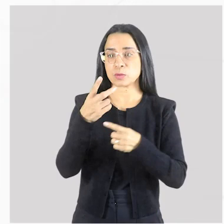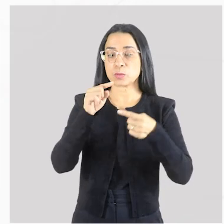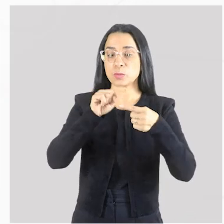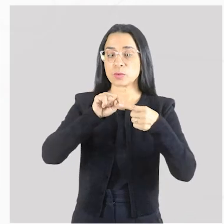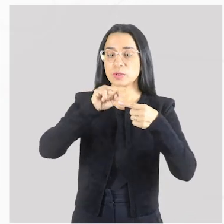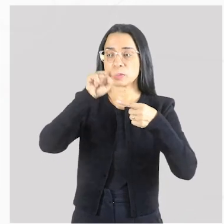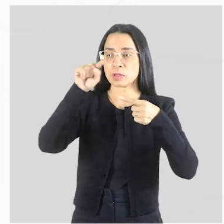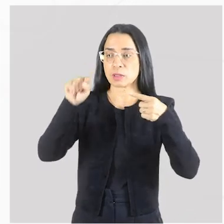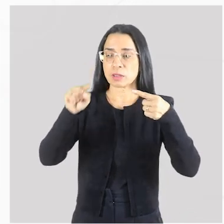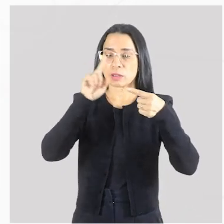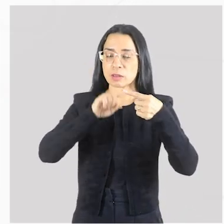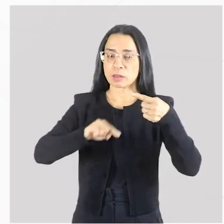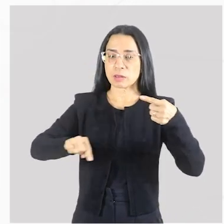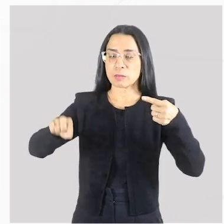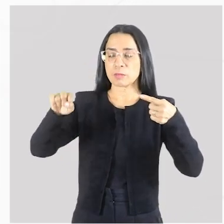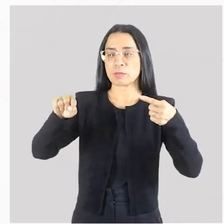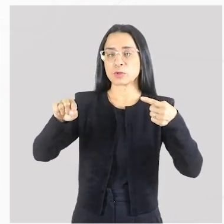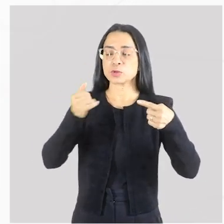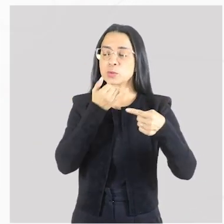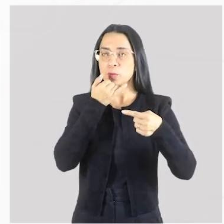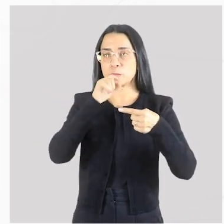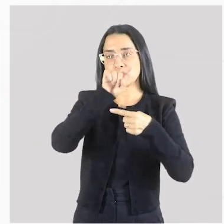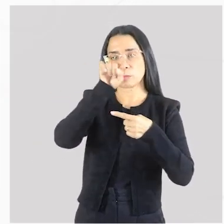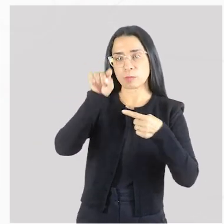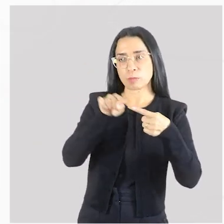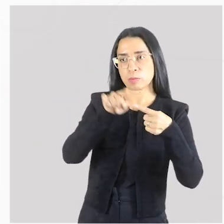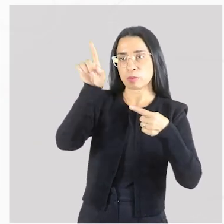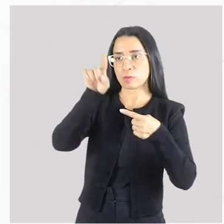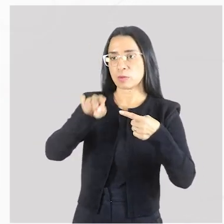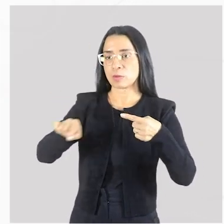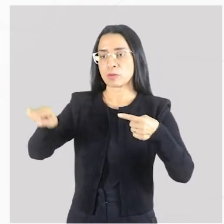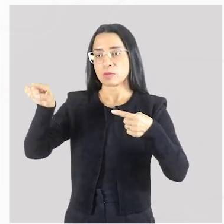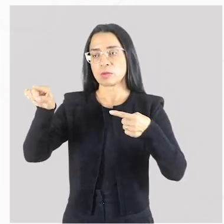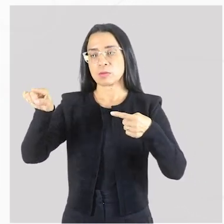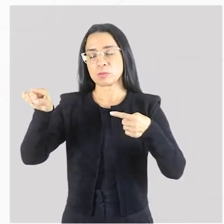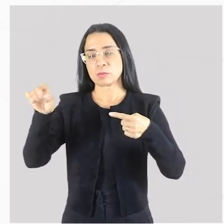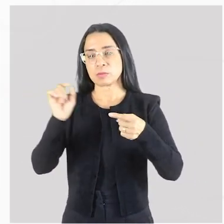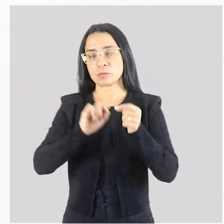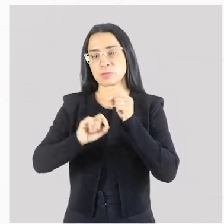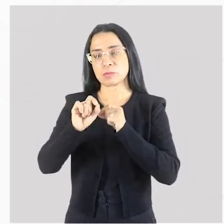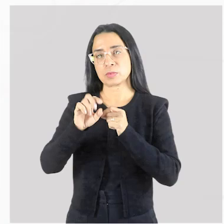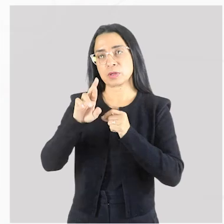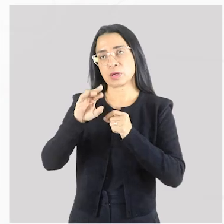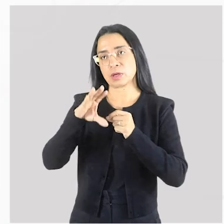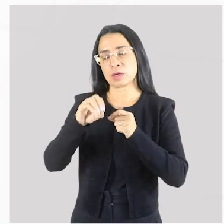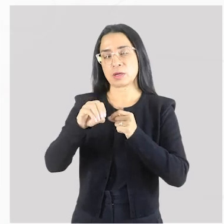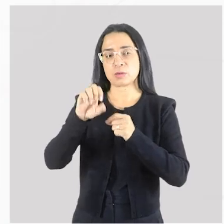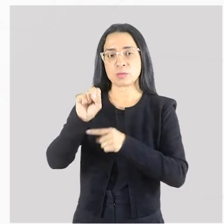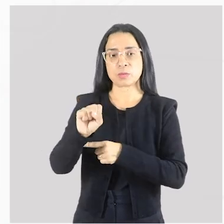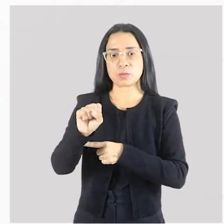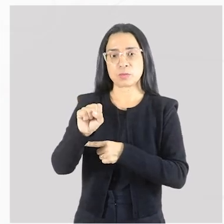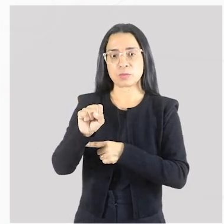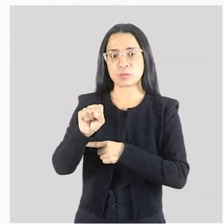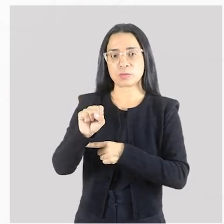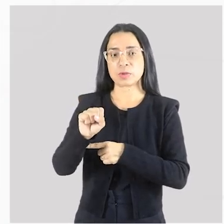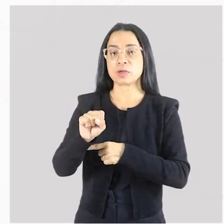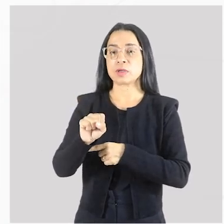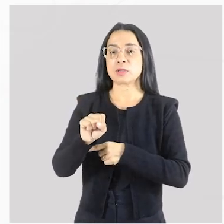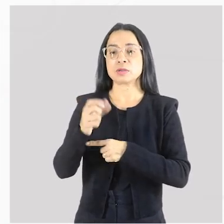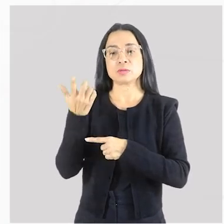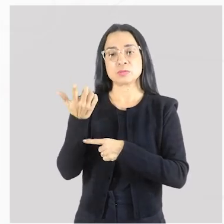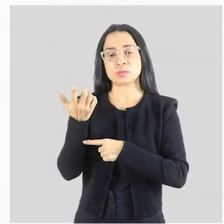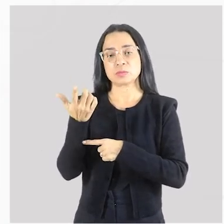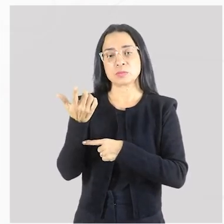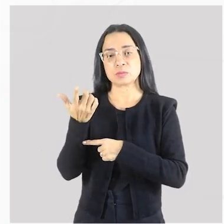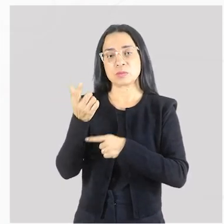8 centímetros inscritos em um quadrado de lado 16. Determine a área da região sombreada. É